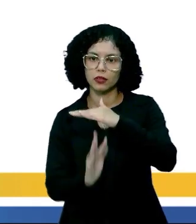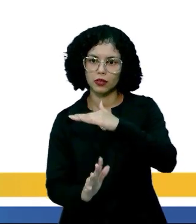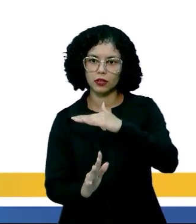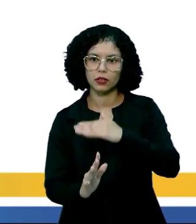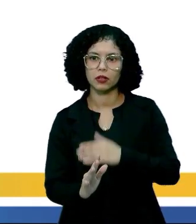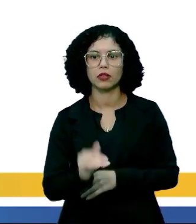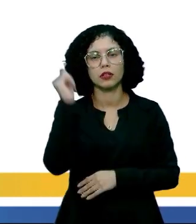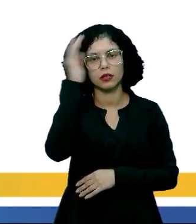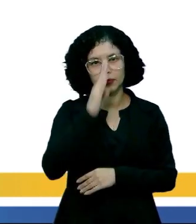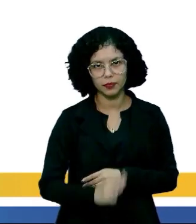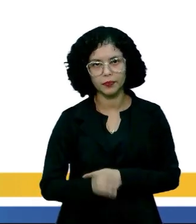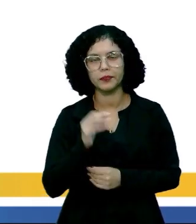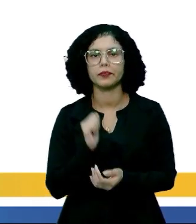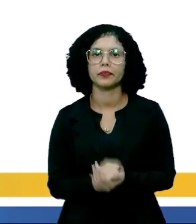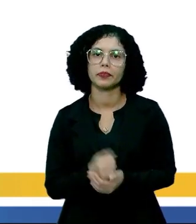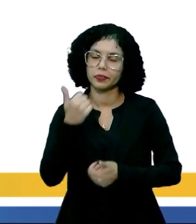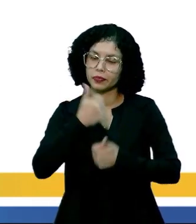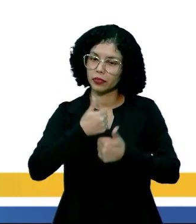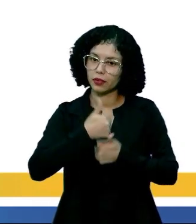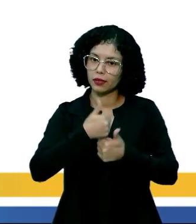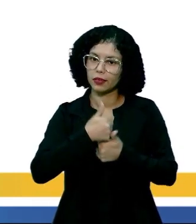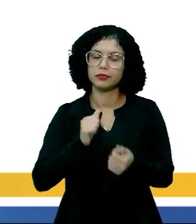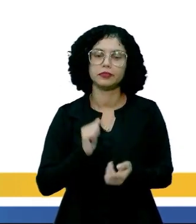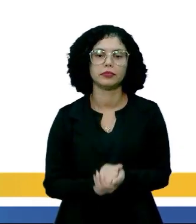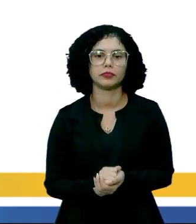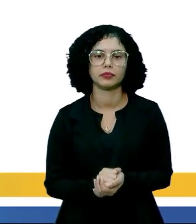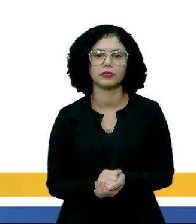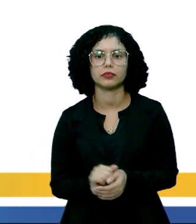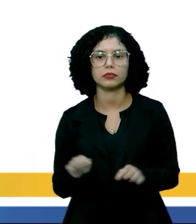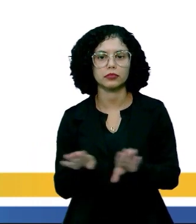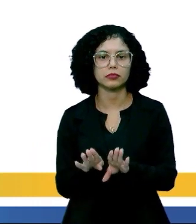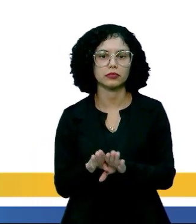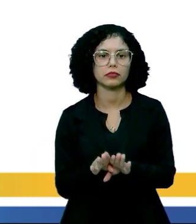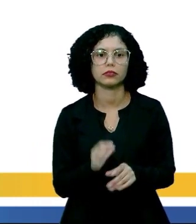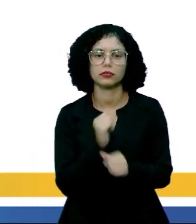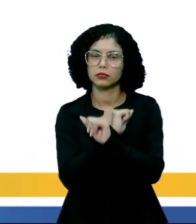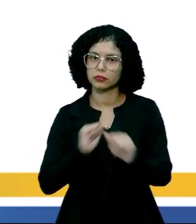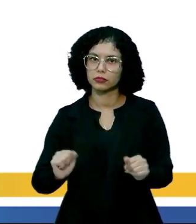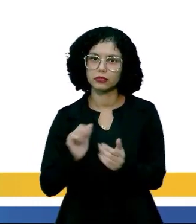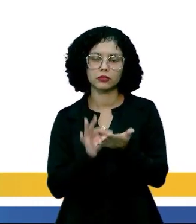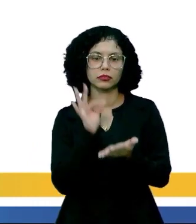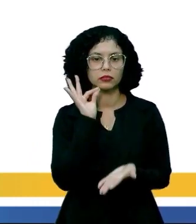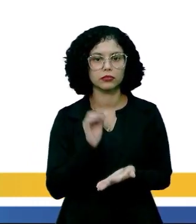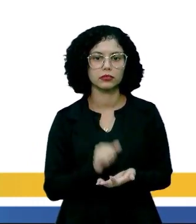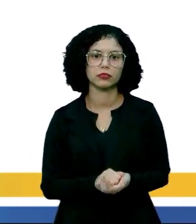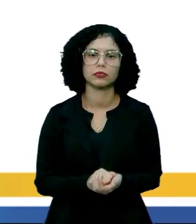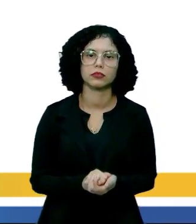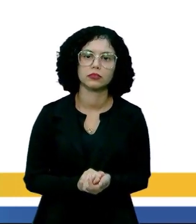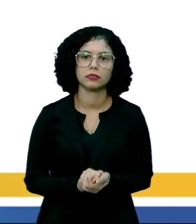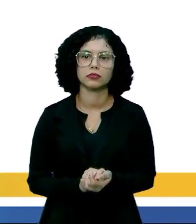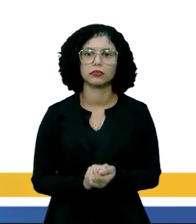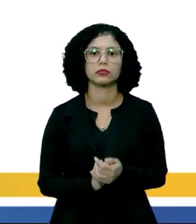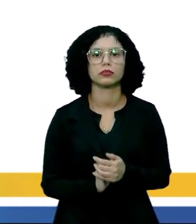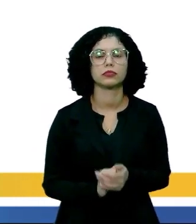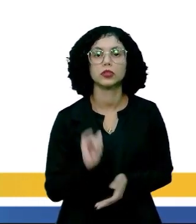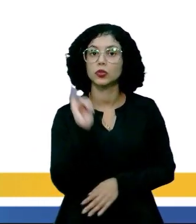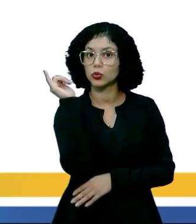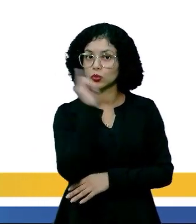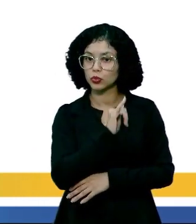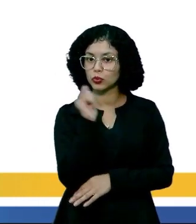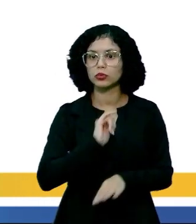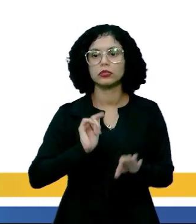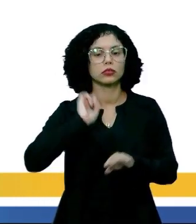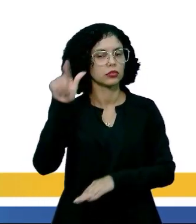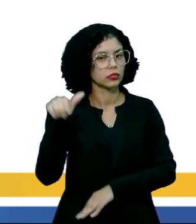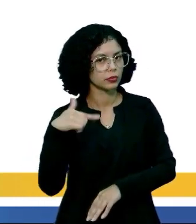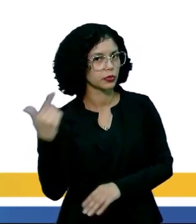para o Brasil, que vão acabar substituindo a mão de obra escrava nas lavouras de café, sobretudo os imigrantes italianos. E